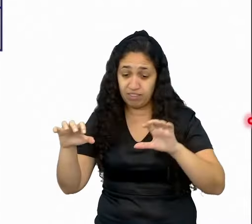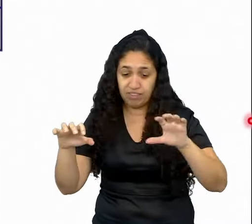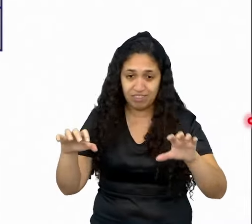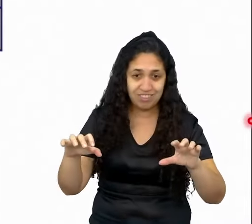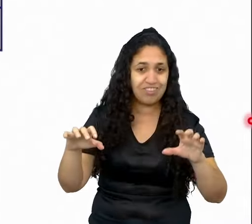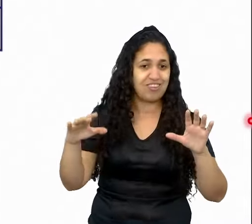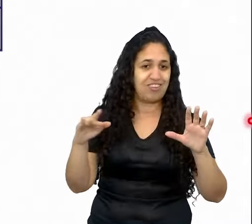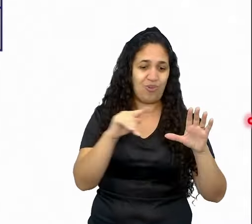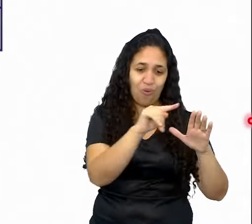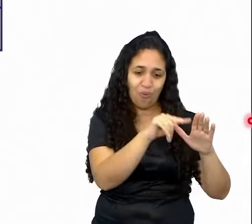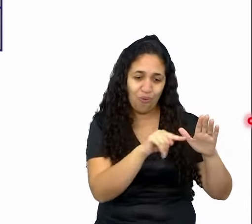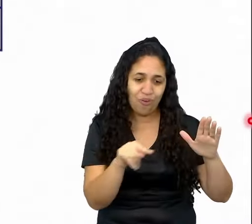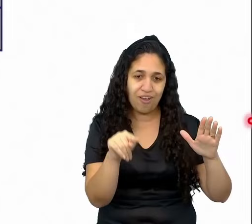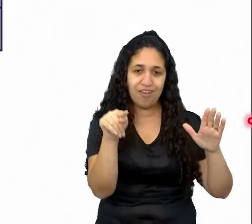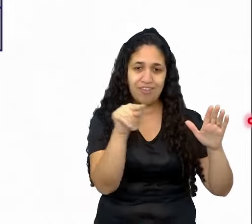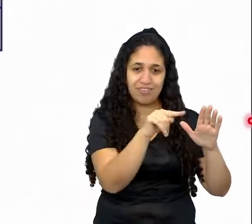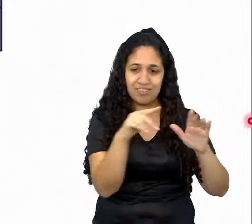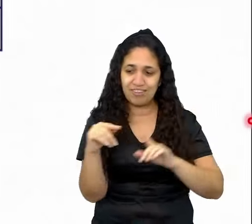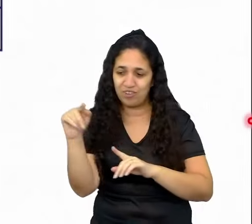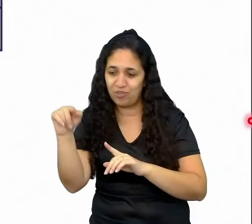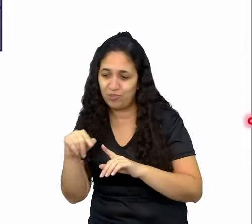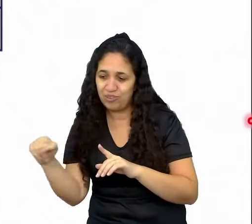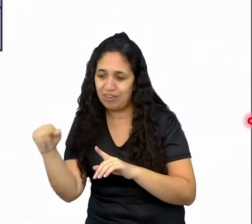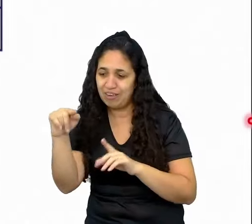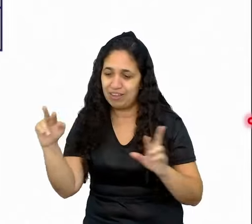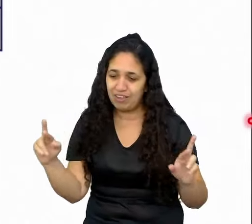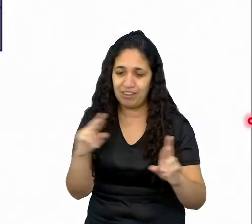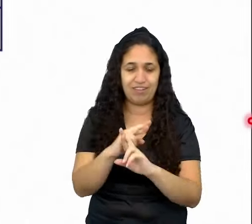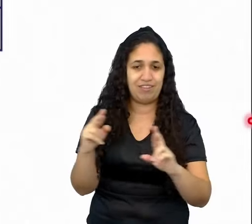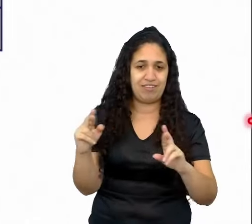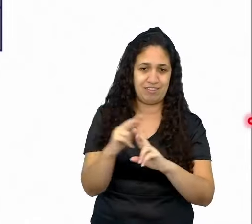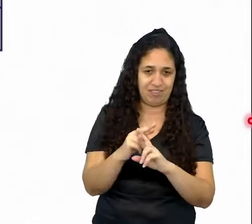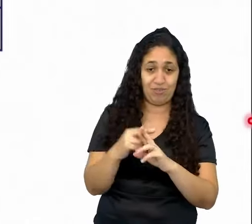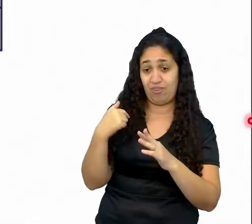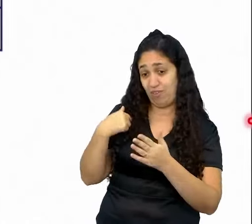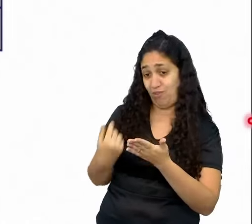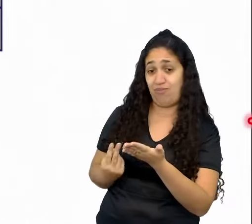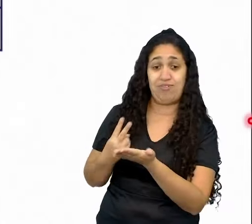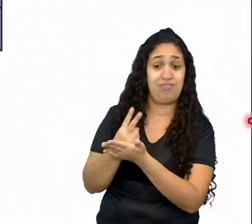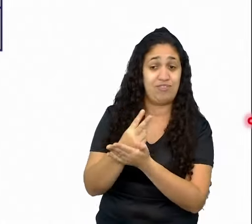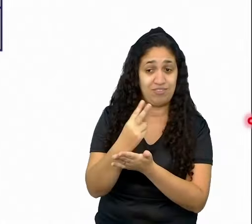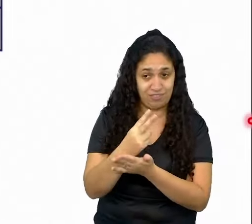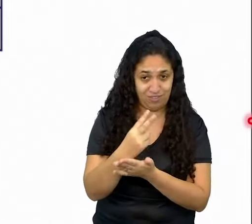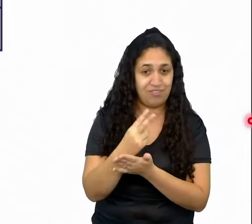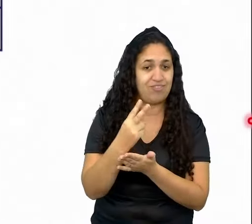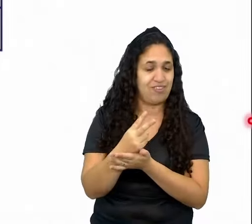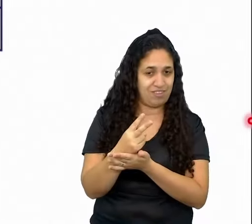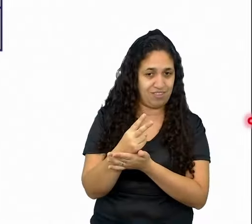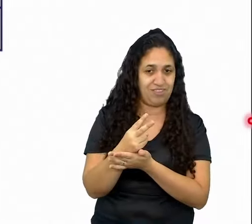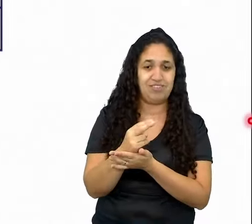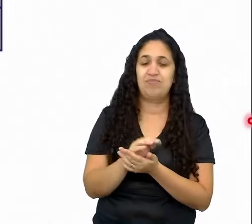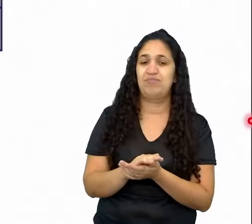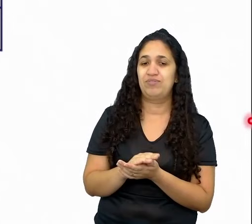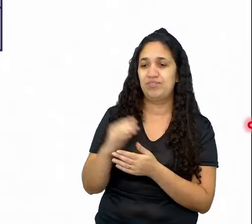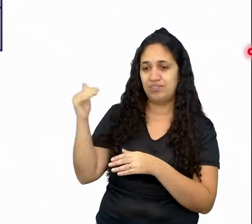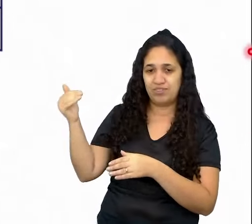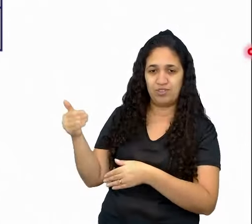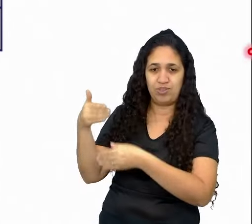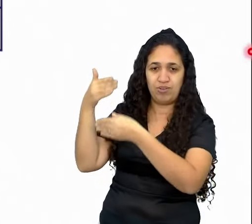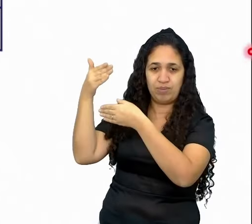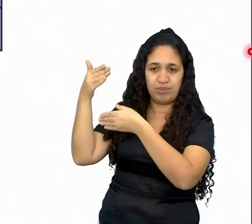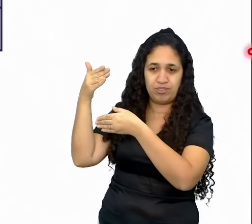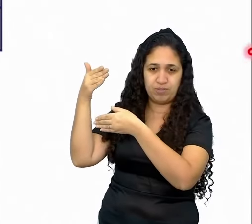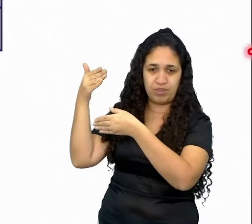entre um retângulo e os triângulos, tá bom? Então, eu vou continuar aqui, eu vou virar a próxima tela.